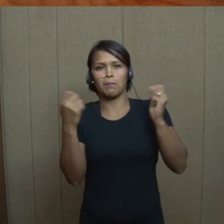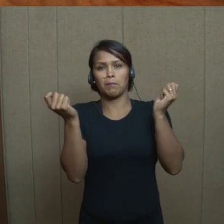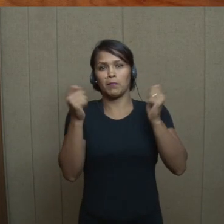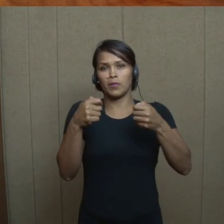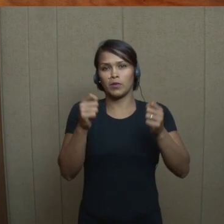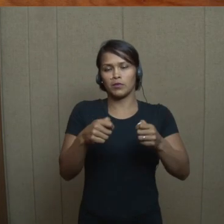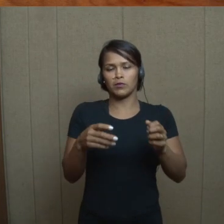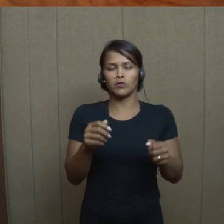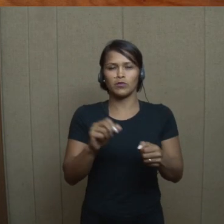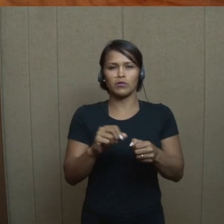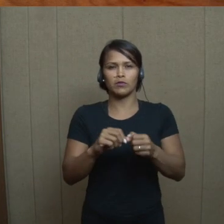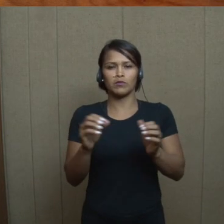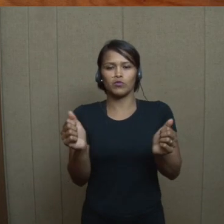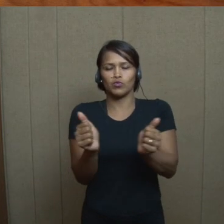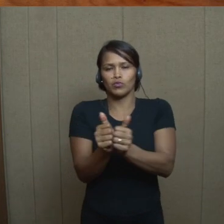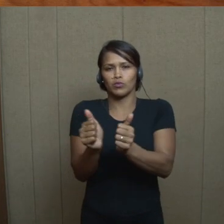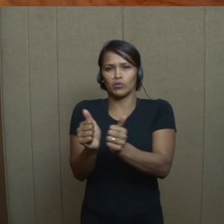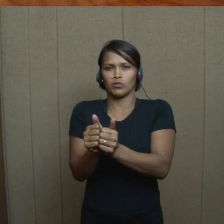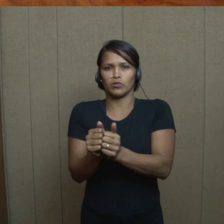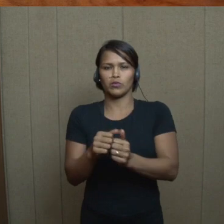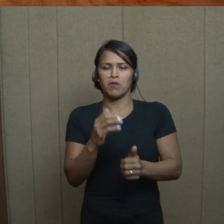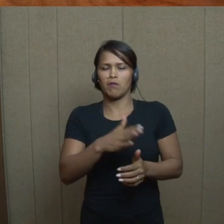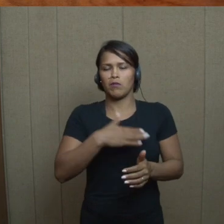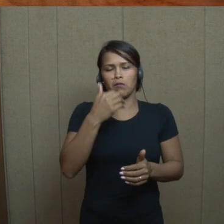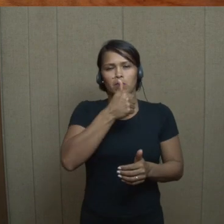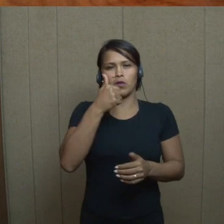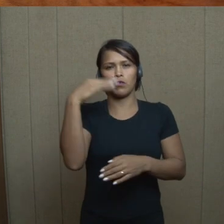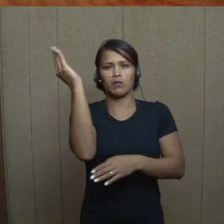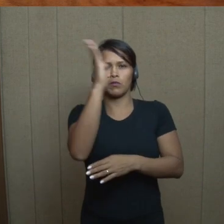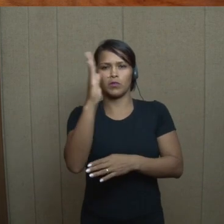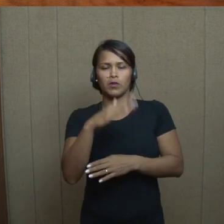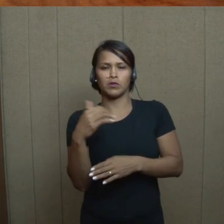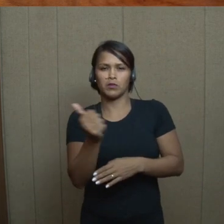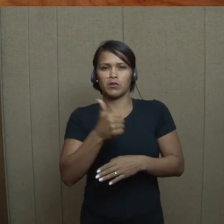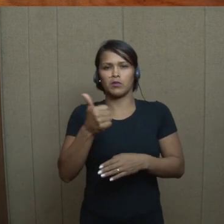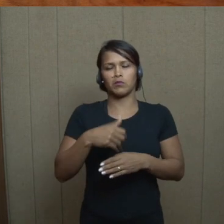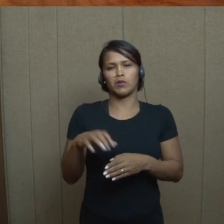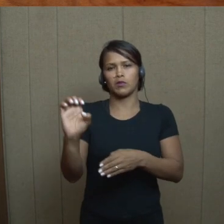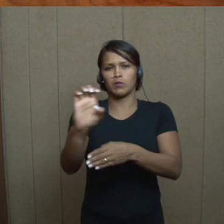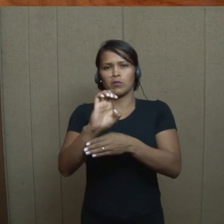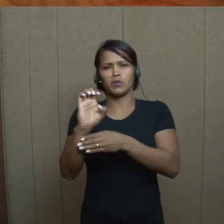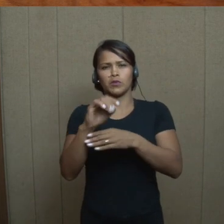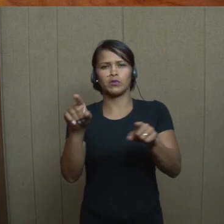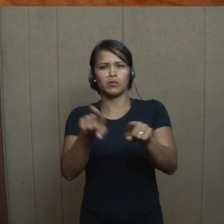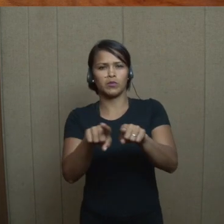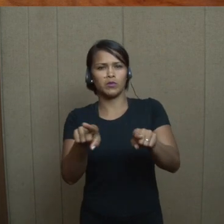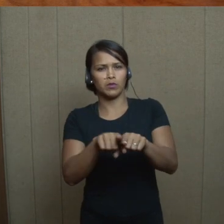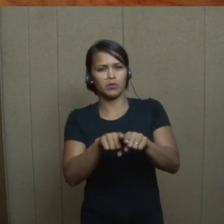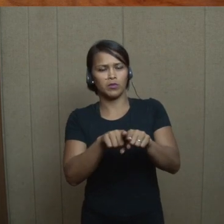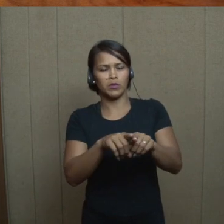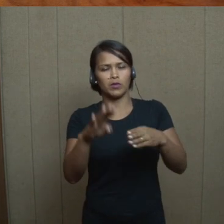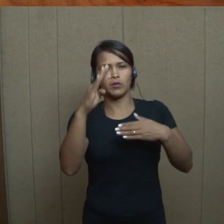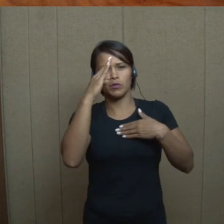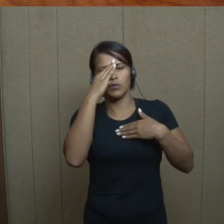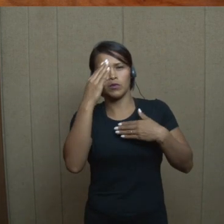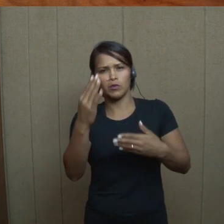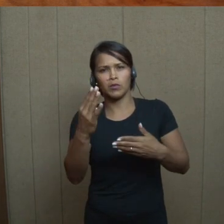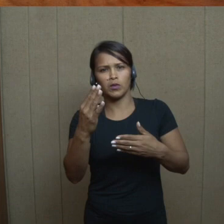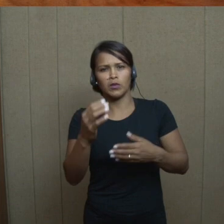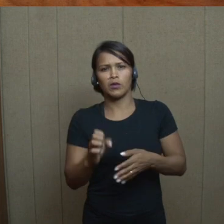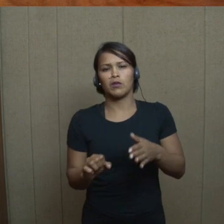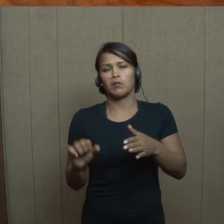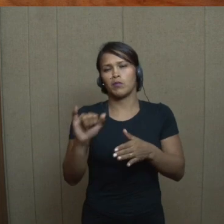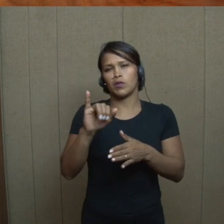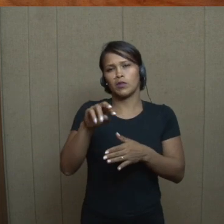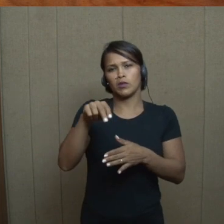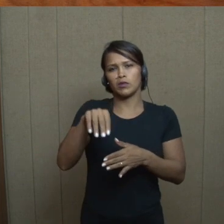conjunto, será melhor para o Brasil e melhor para os europeus também. Então, muito obrigado pela instituição, faz